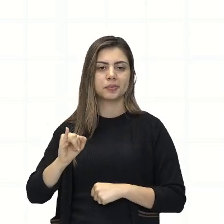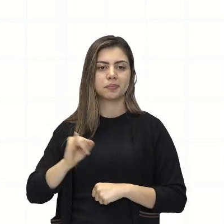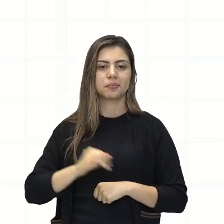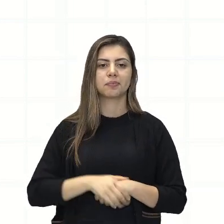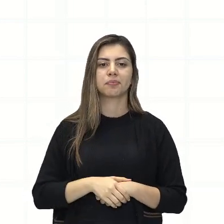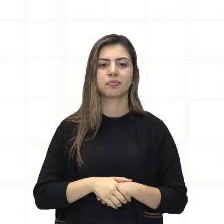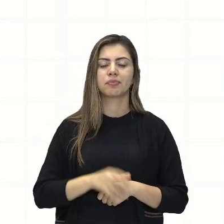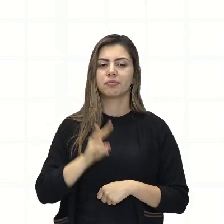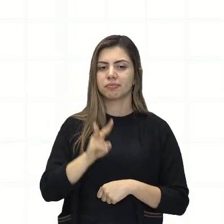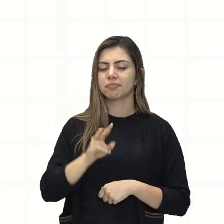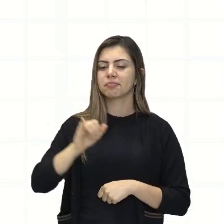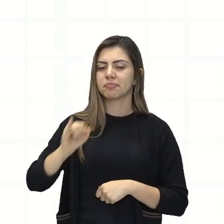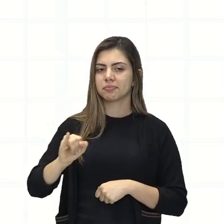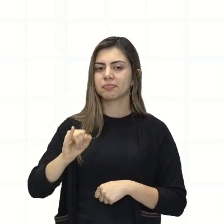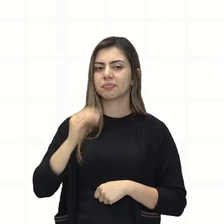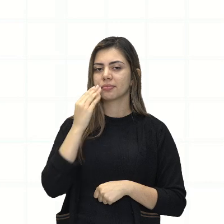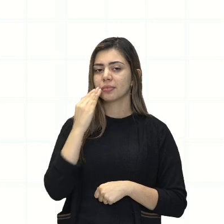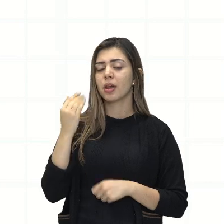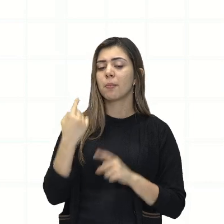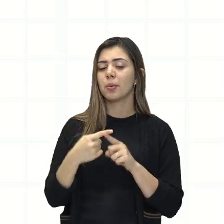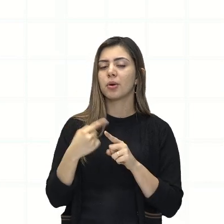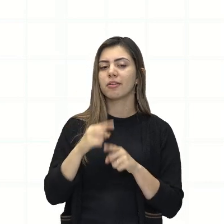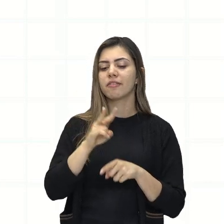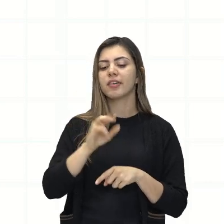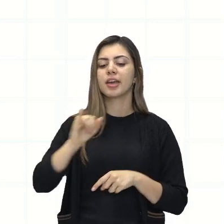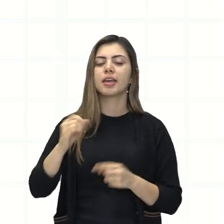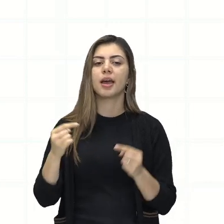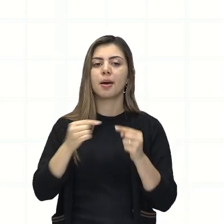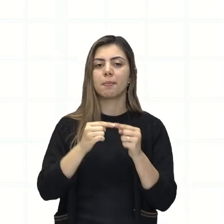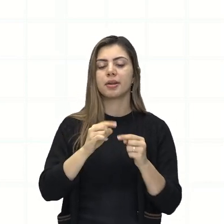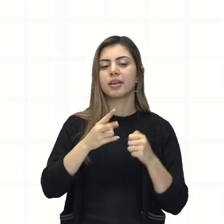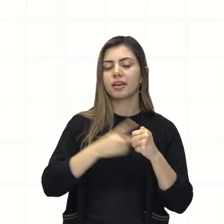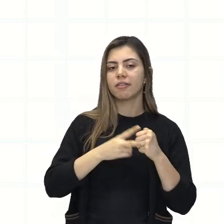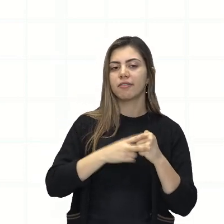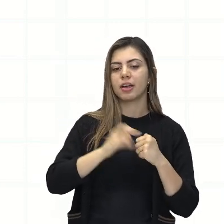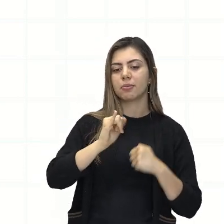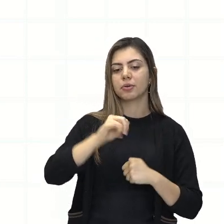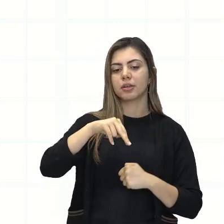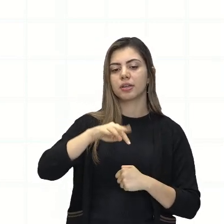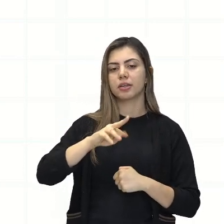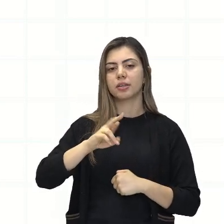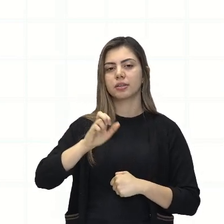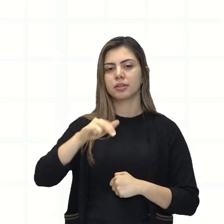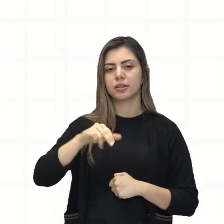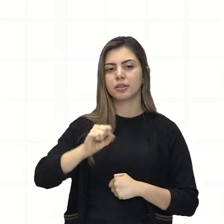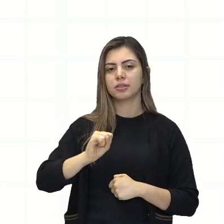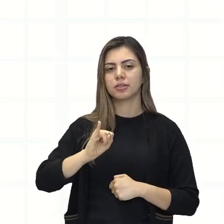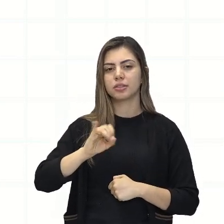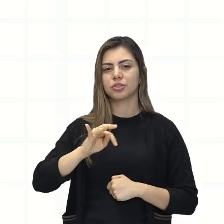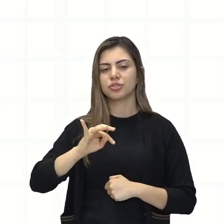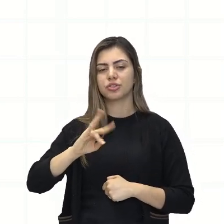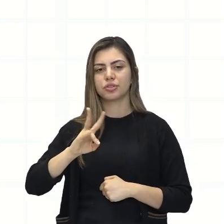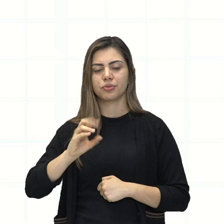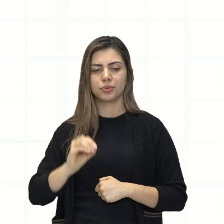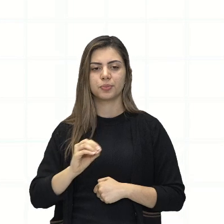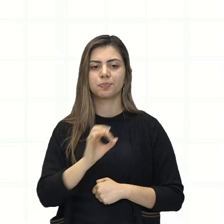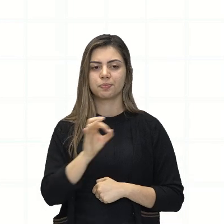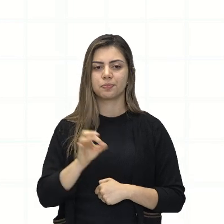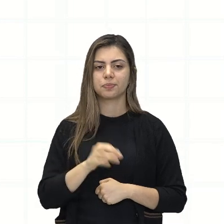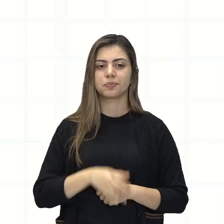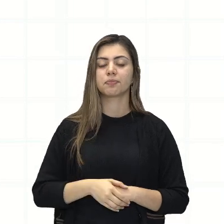IV para classificar como verbo intransitivo que tem o sentido completo.